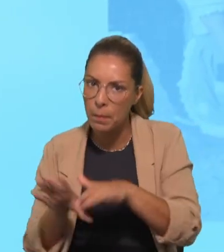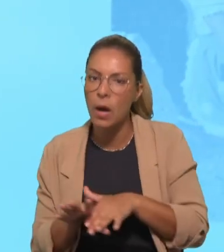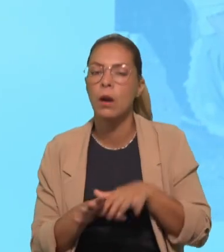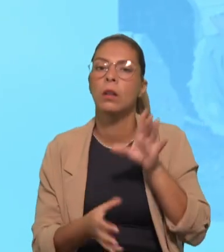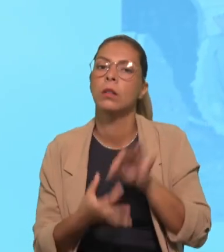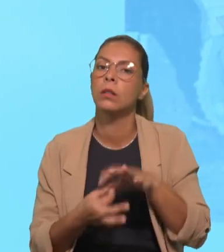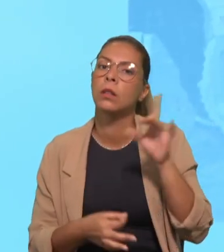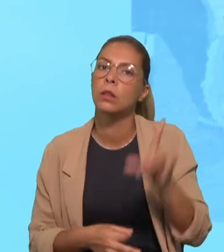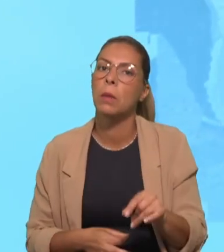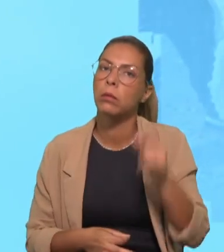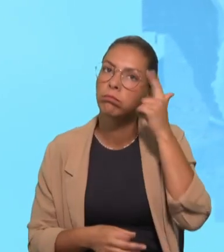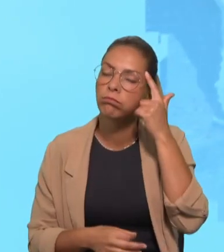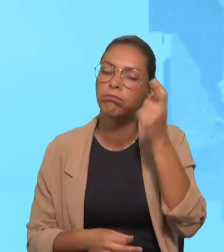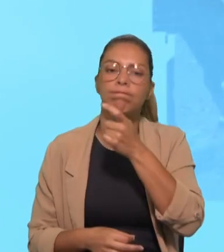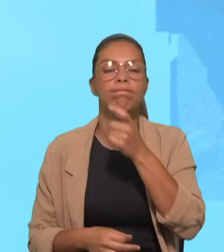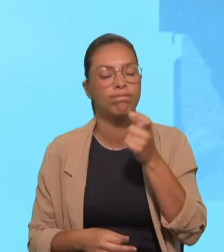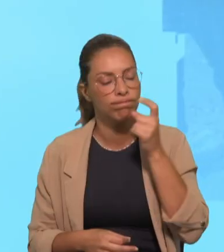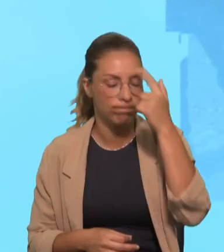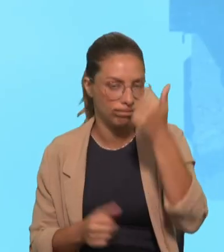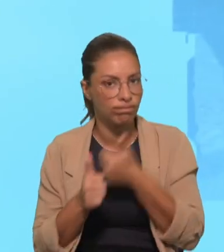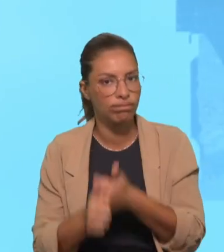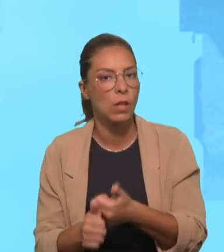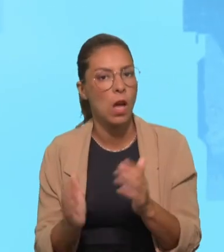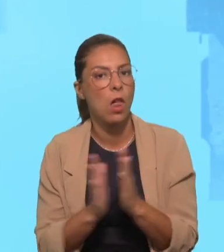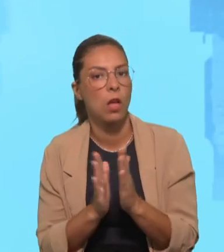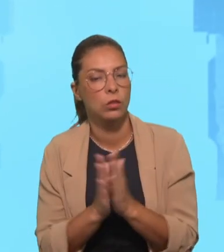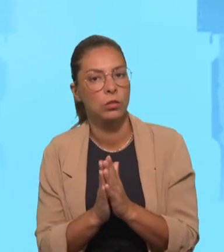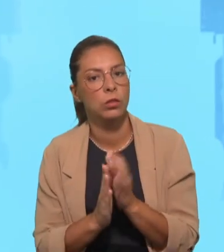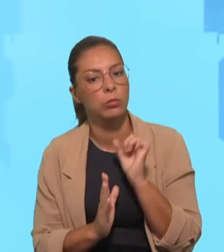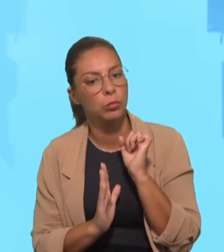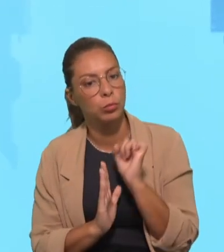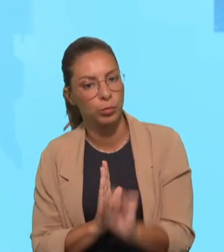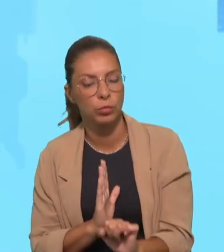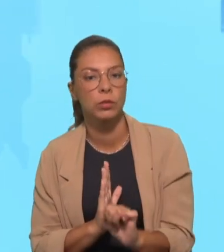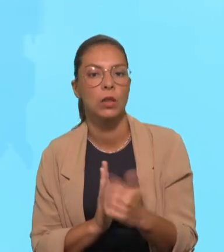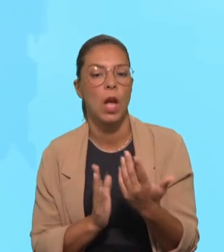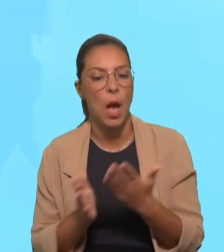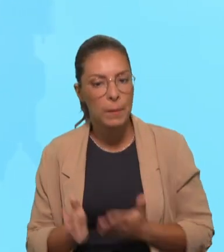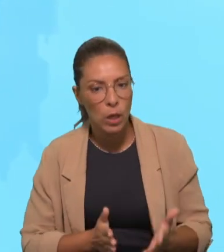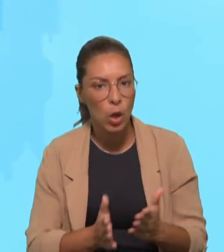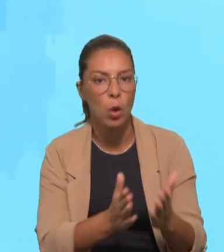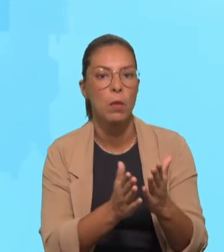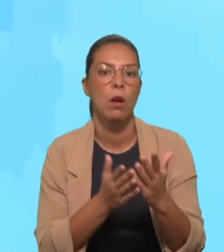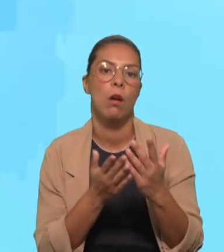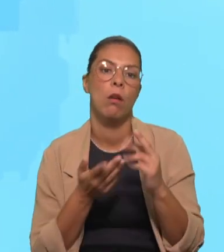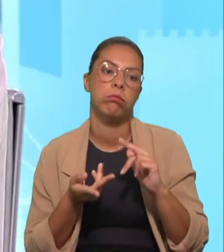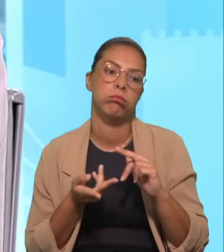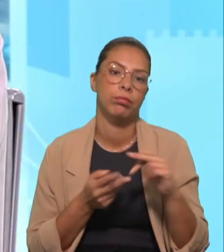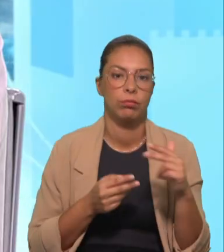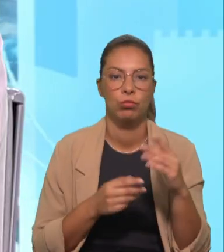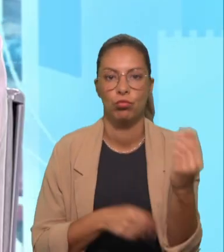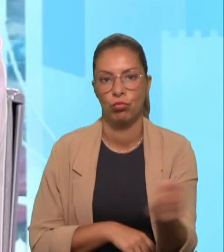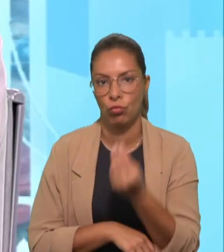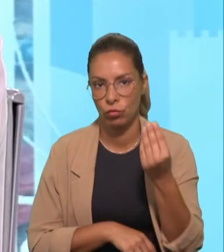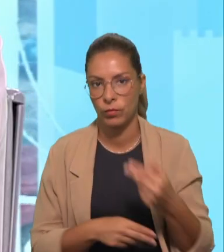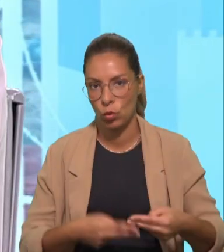se comprometem com a Igreja através da ferramenta, através do caminho que é os Jovens Sem Fronteiras? Eu acho que realmente muda os